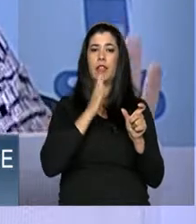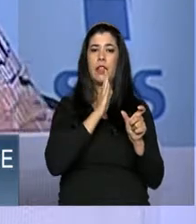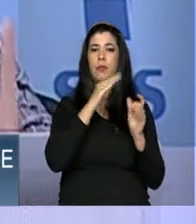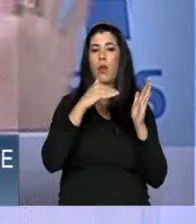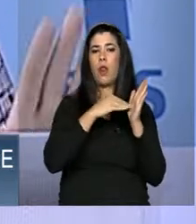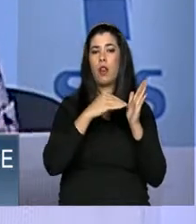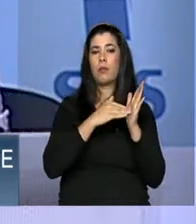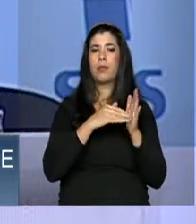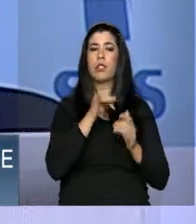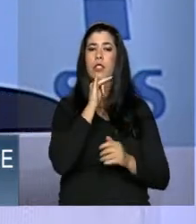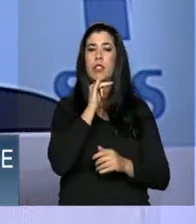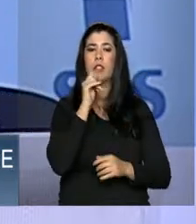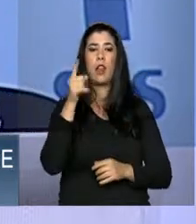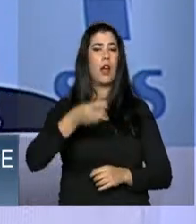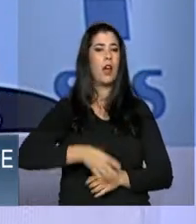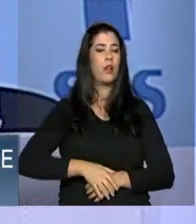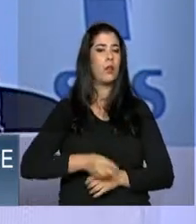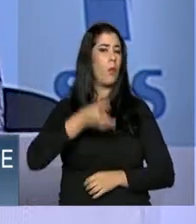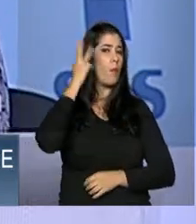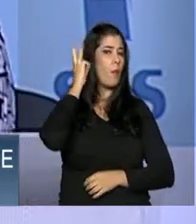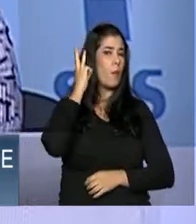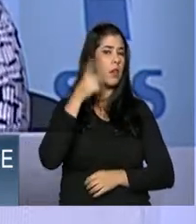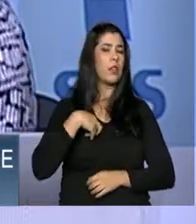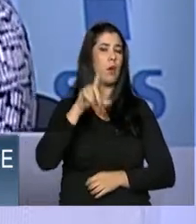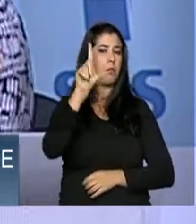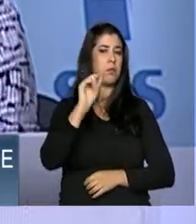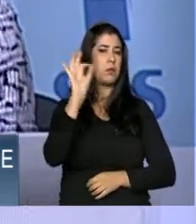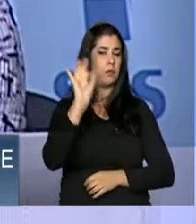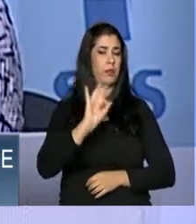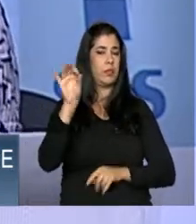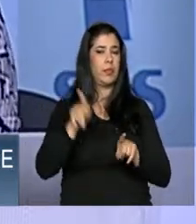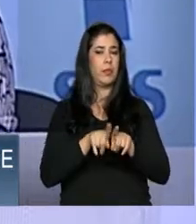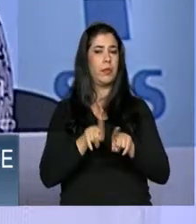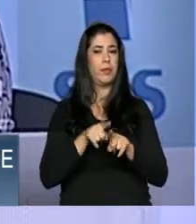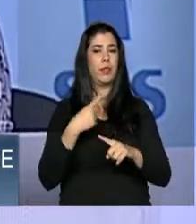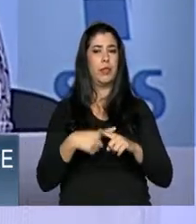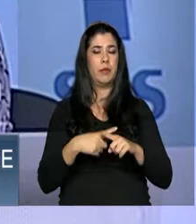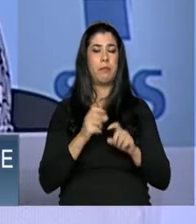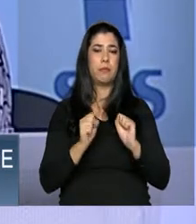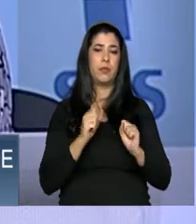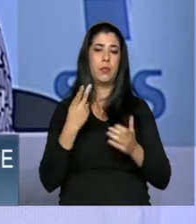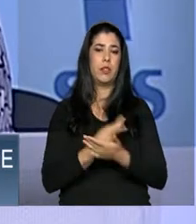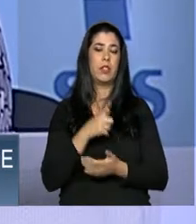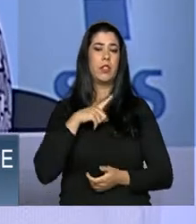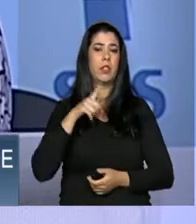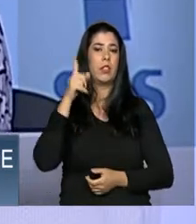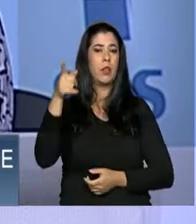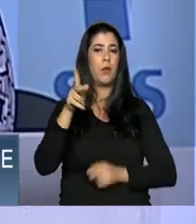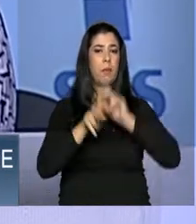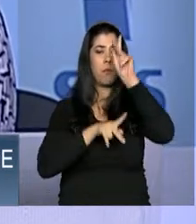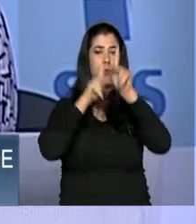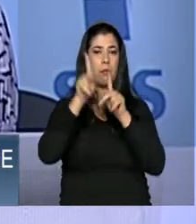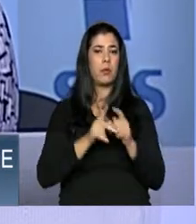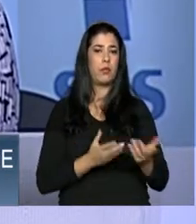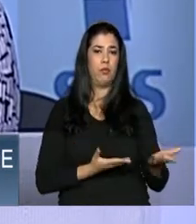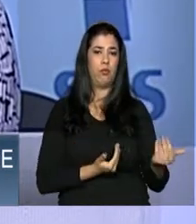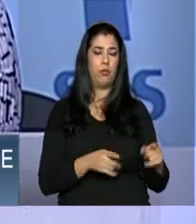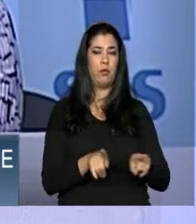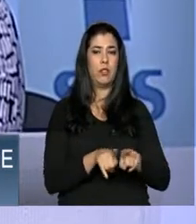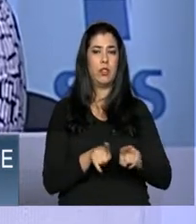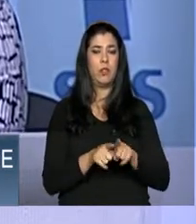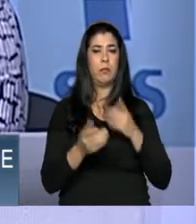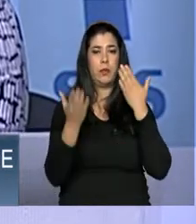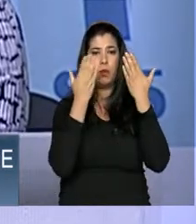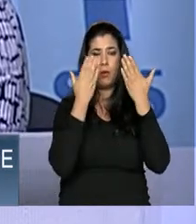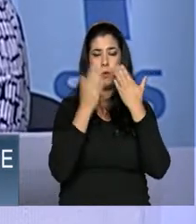né? São Luís é que tem frequências menores, possivelmente porque tem uma população mais jovem. Em relação